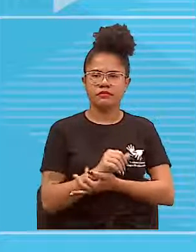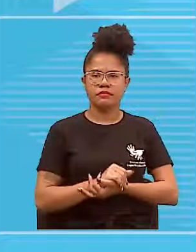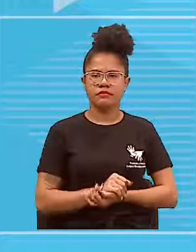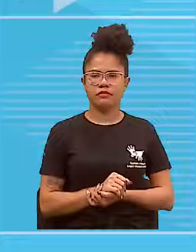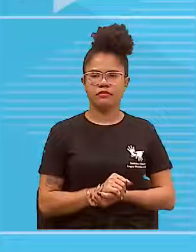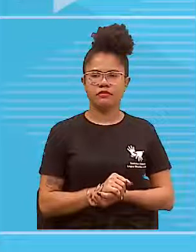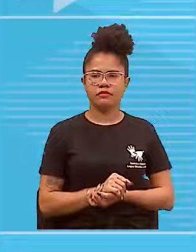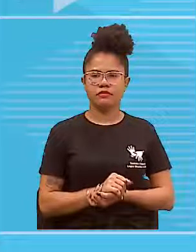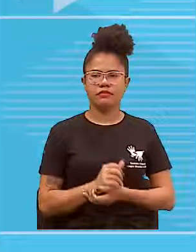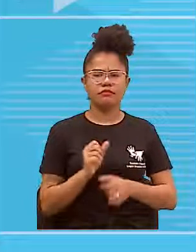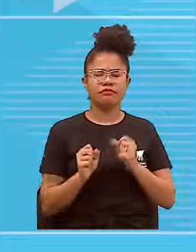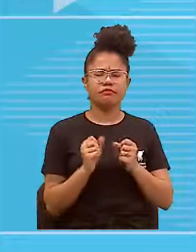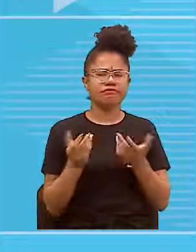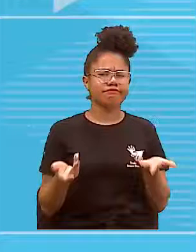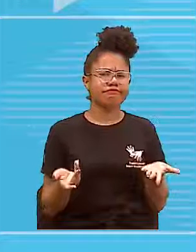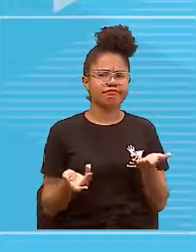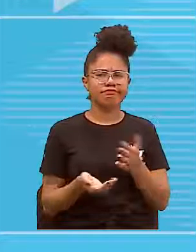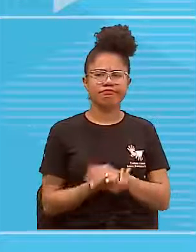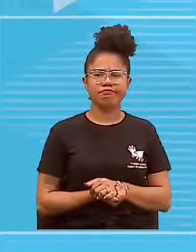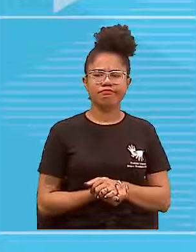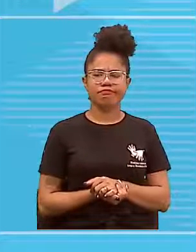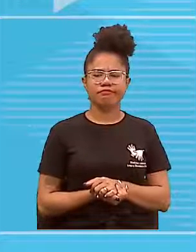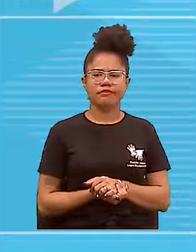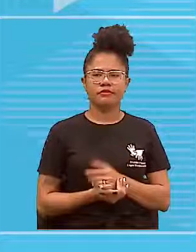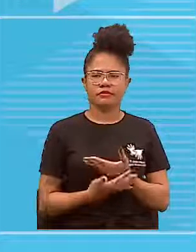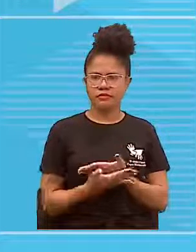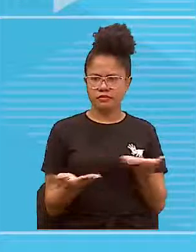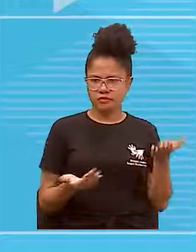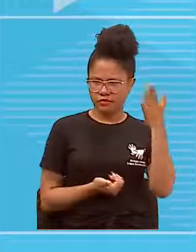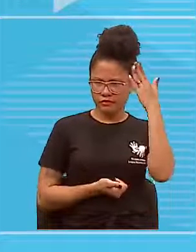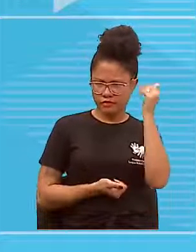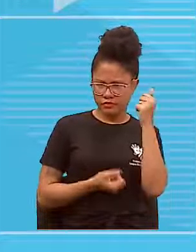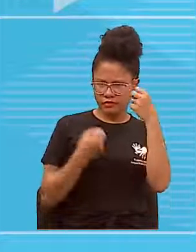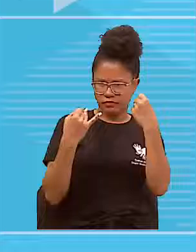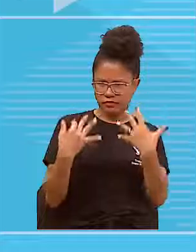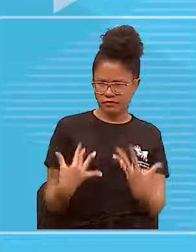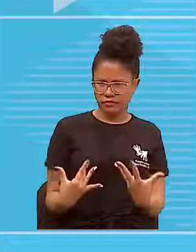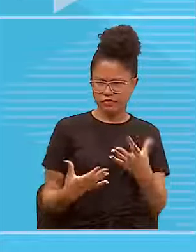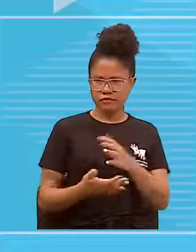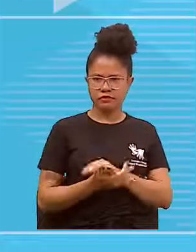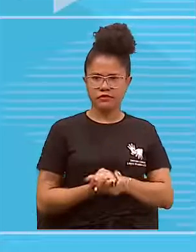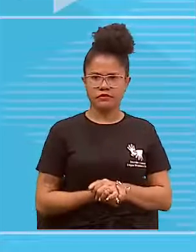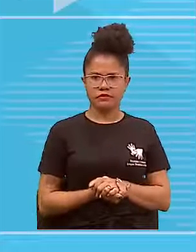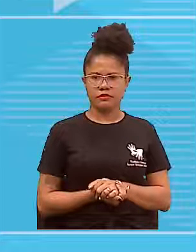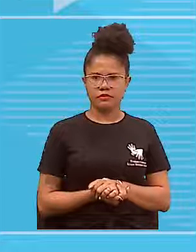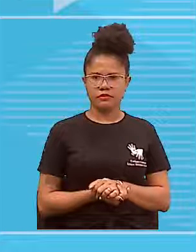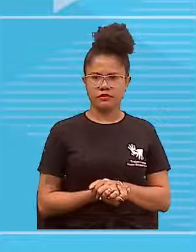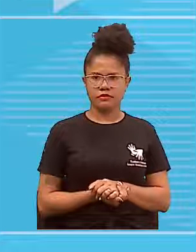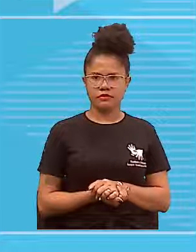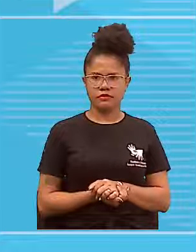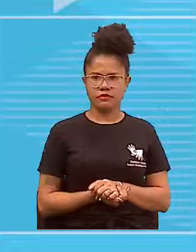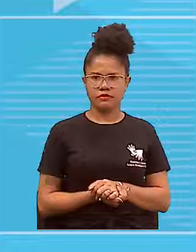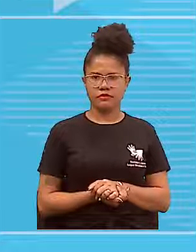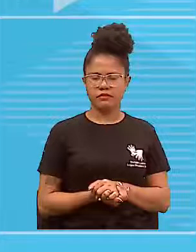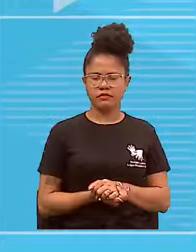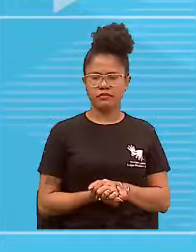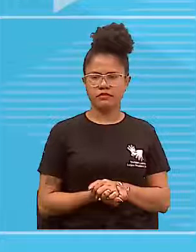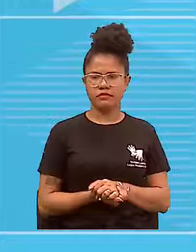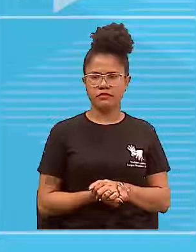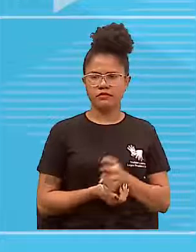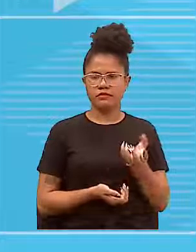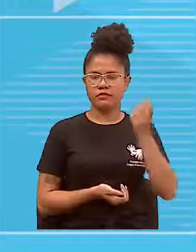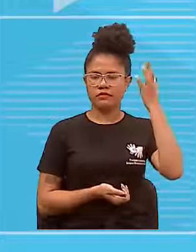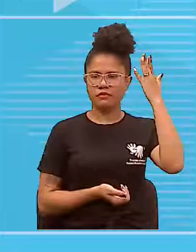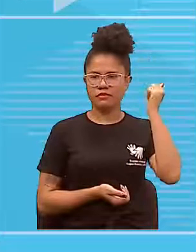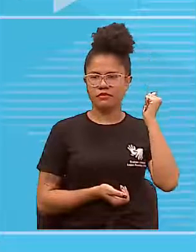o que é rol? Alguém sabe me explicar? Quero ver se vocês estão ligados. Se eu pegar